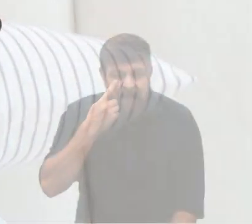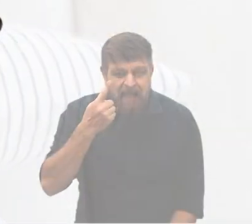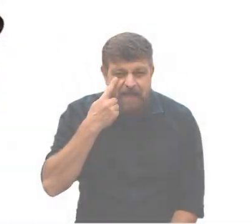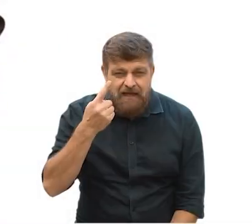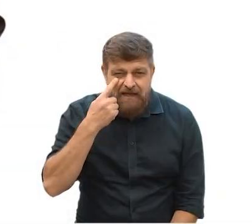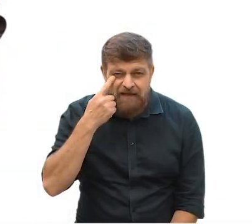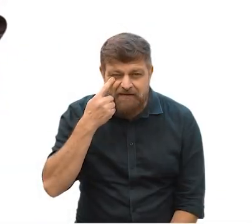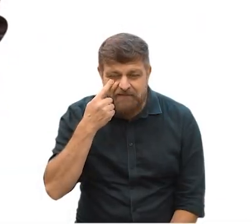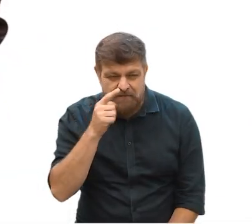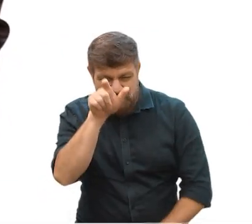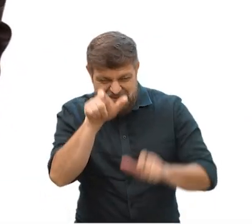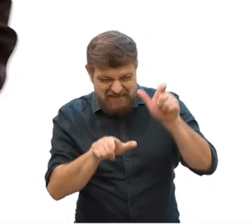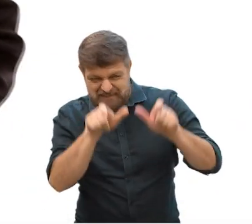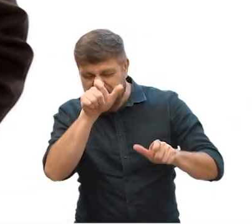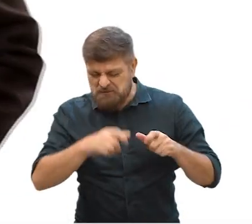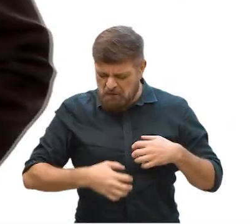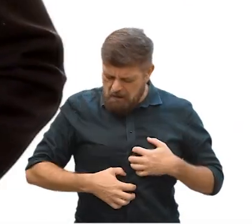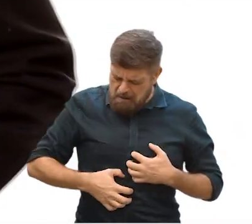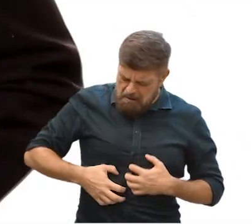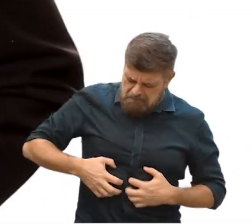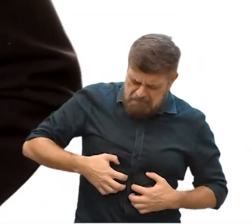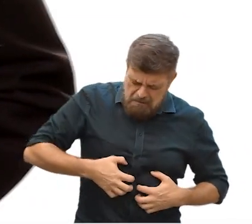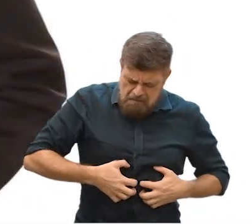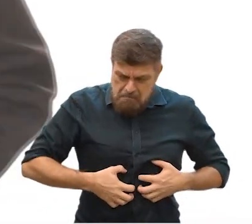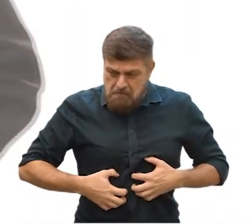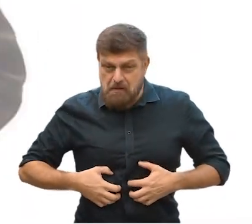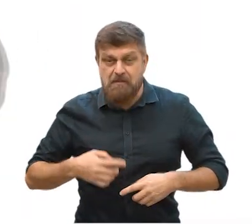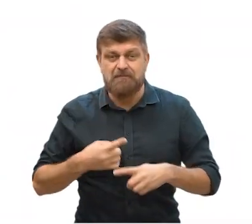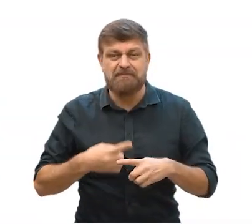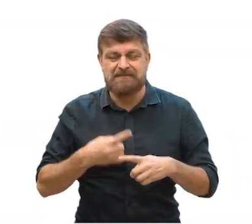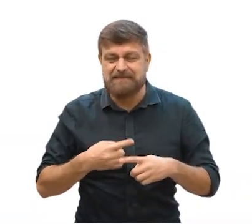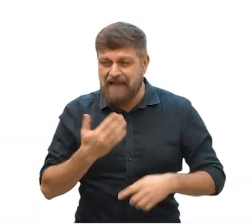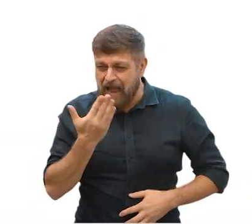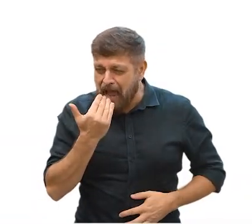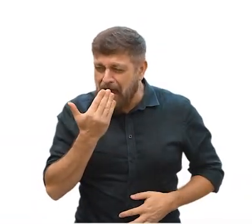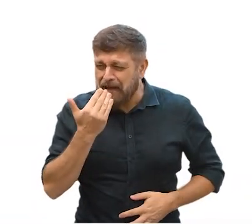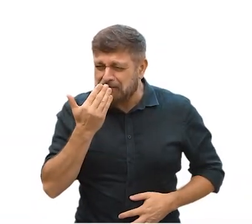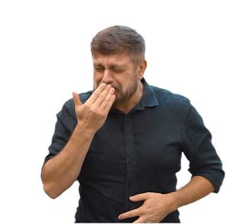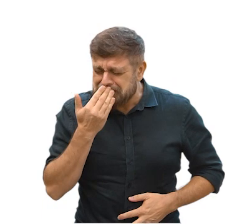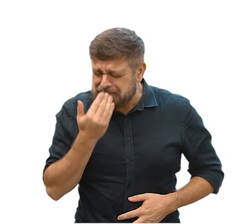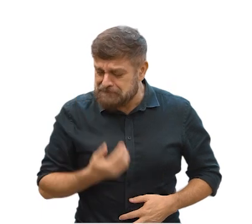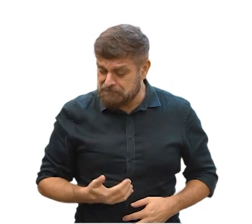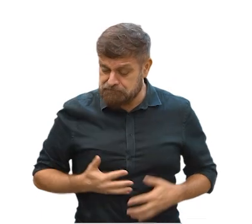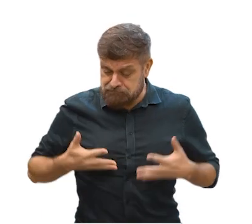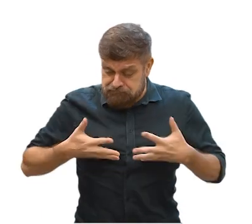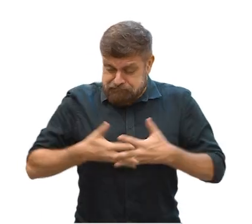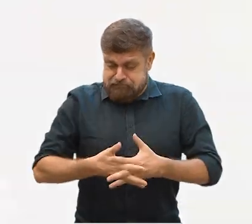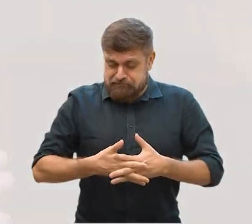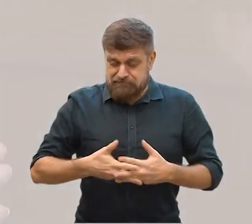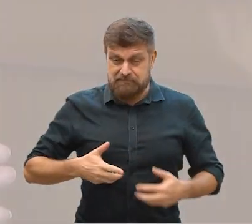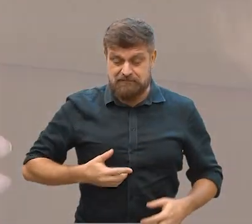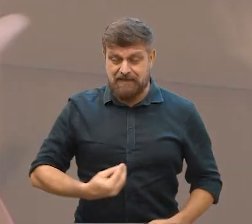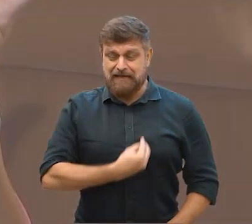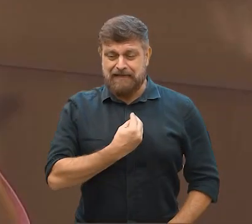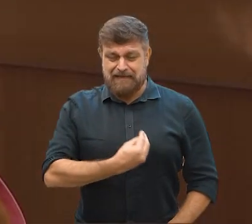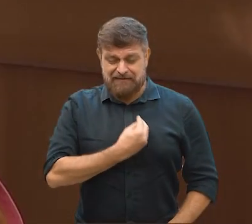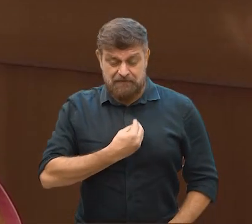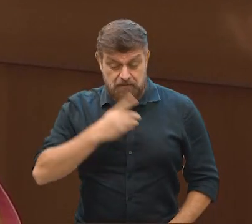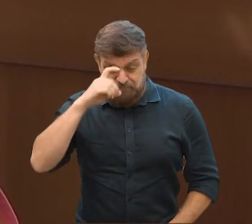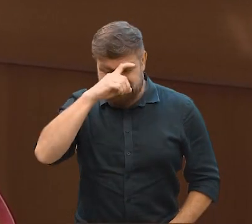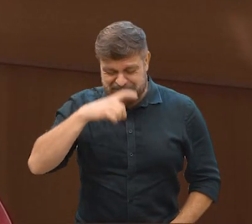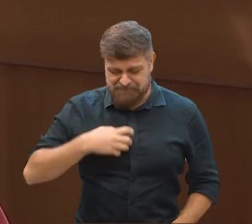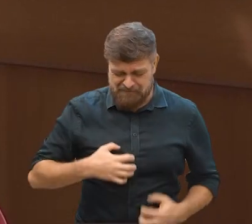Você viu aí quantas imagens, quantas situações em que a alimentação interfere na vida das pessoas?